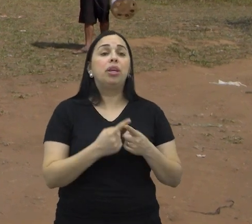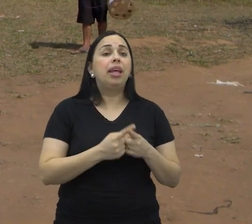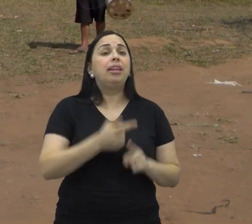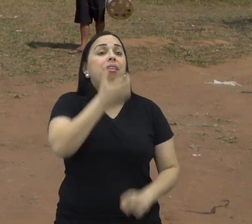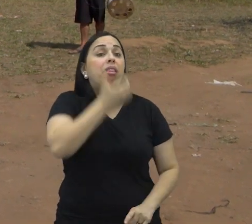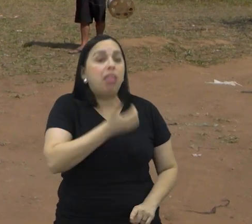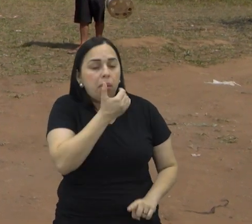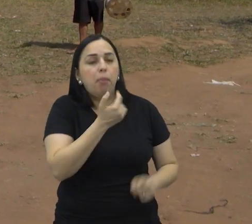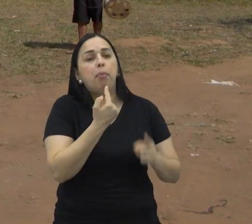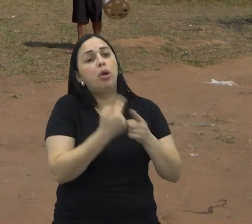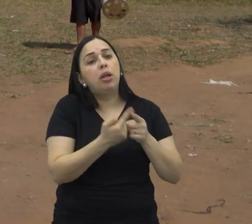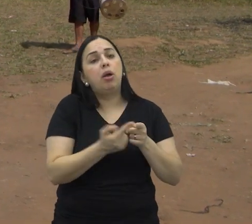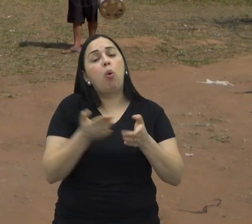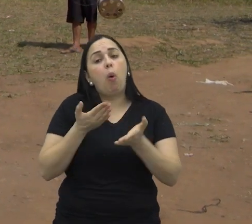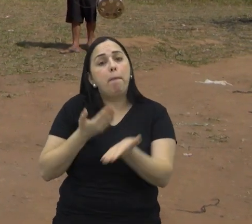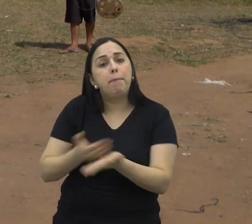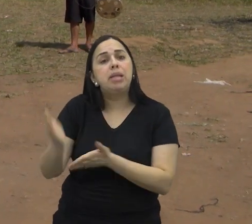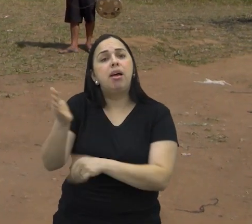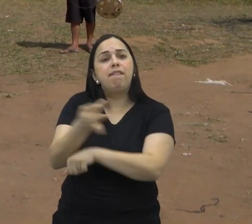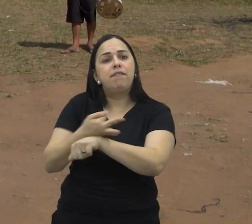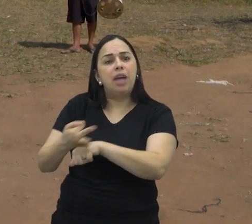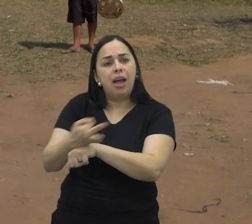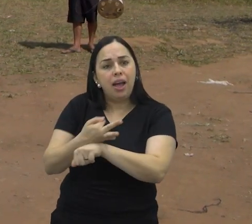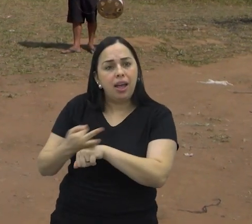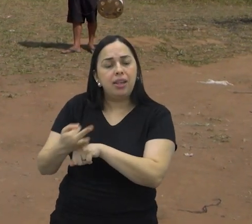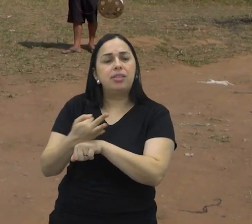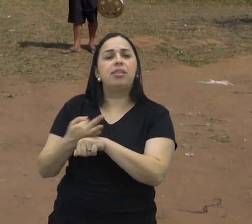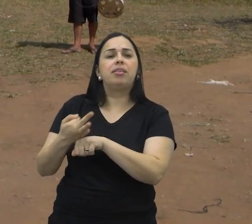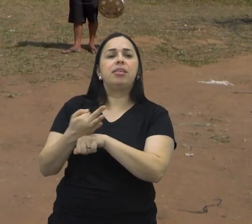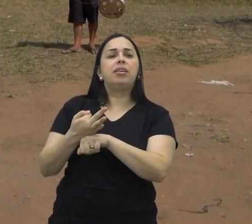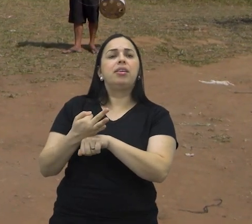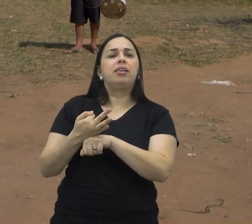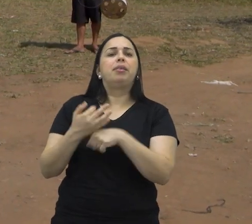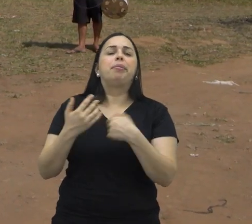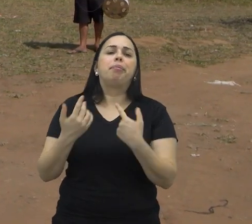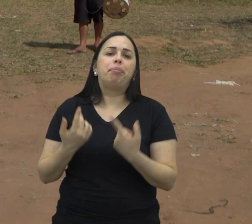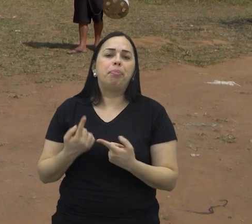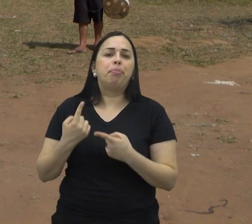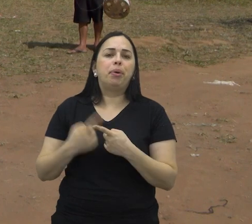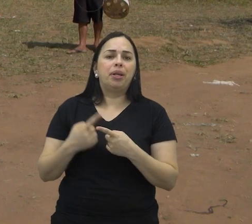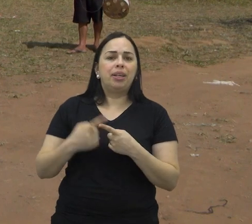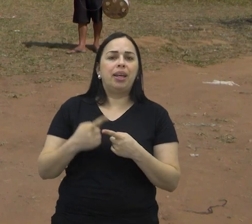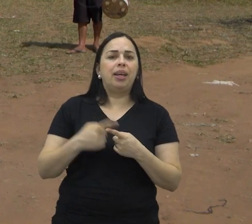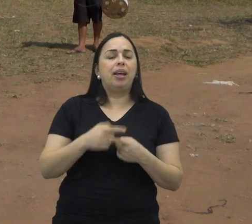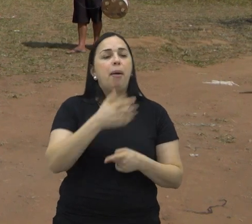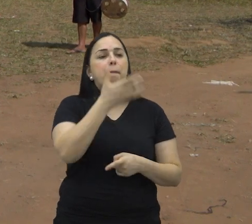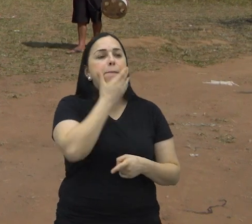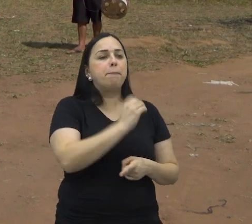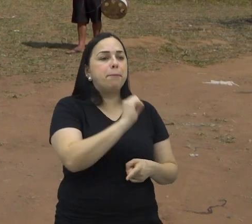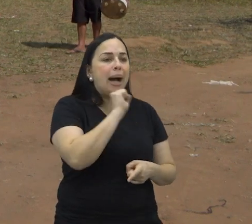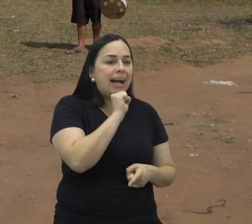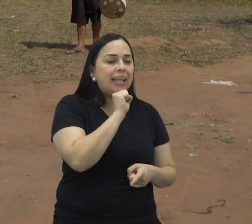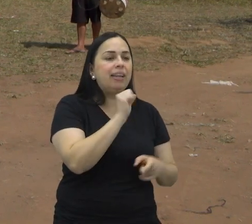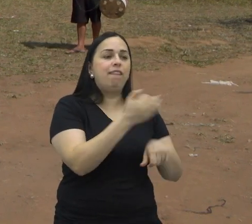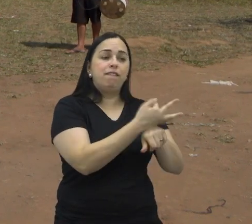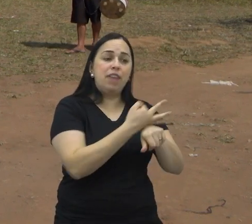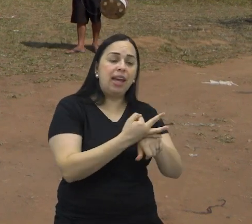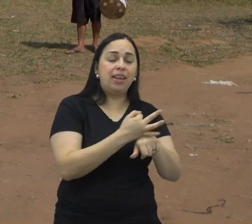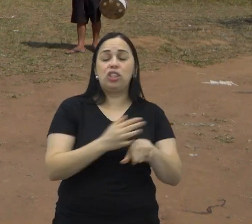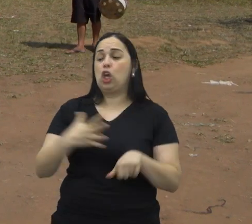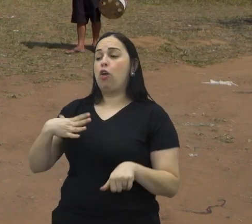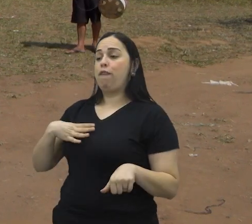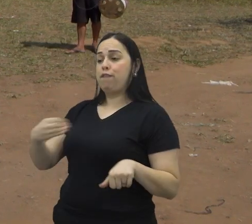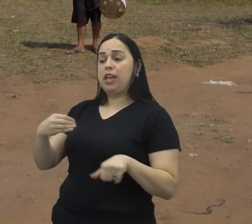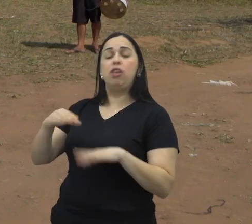de um período de férias. E o período de férias ele demanda uma quantidade maior, porque tanto o pai se programa para tirar férias com o